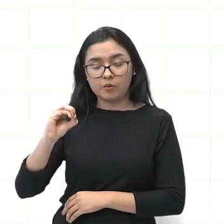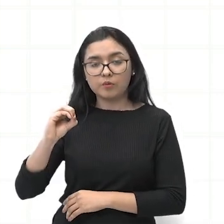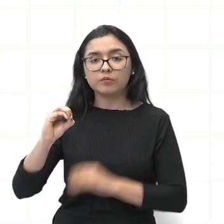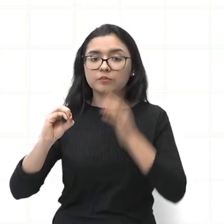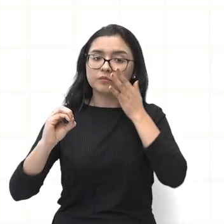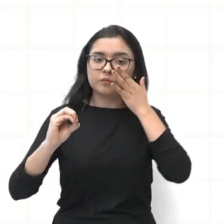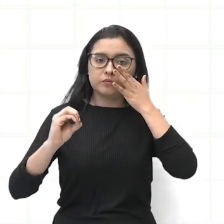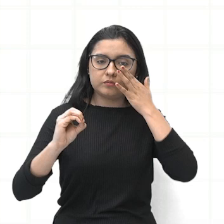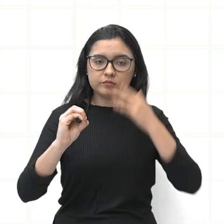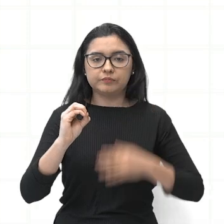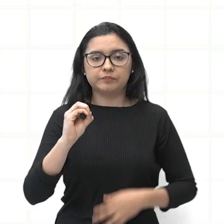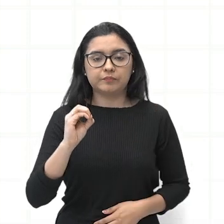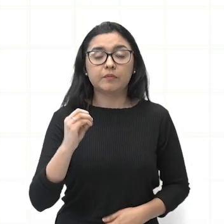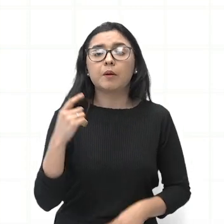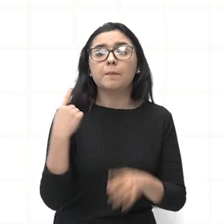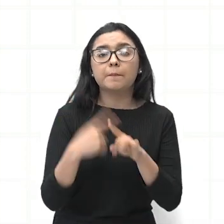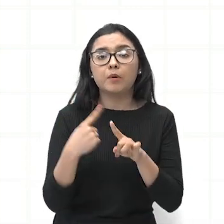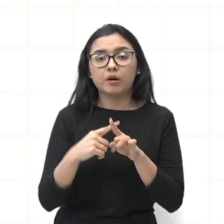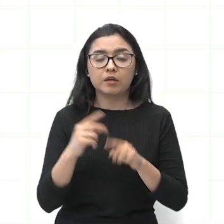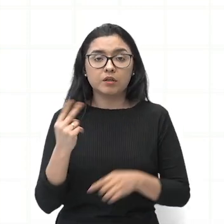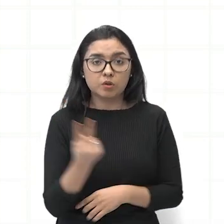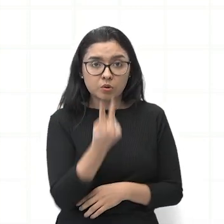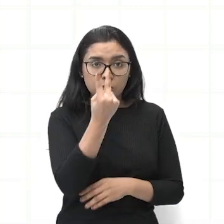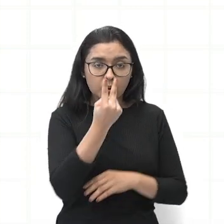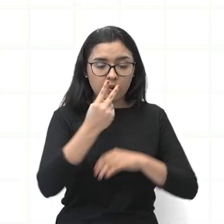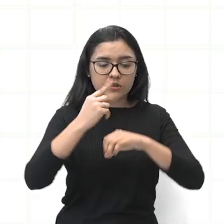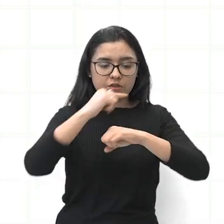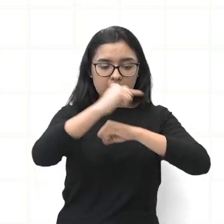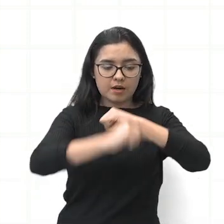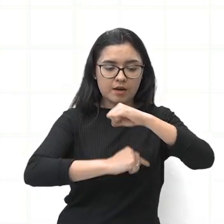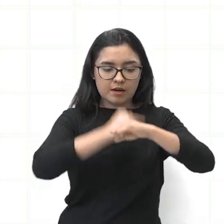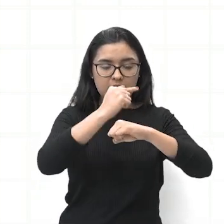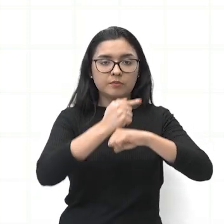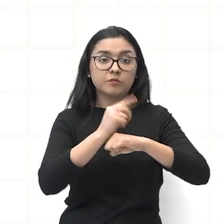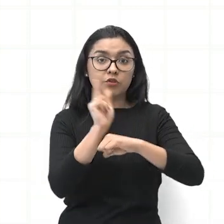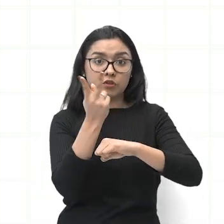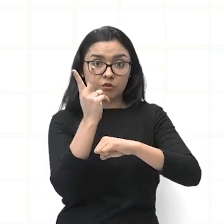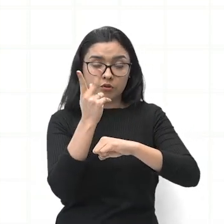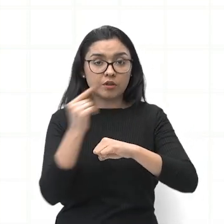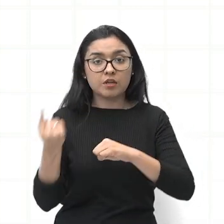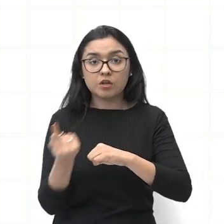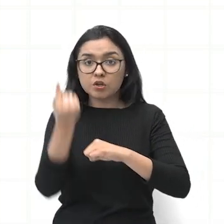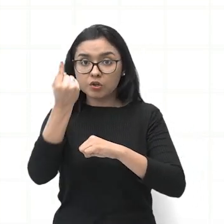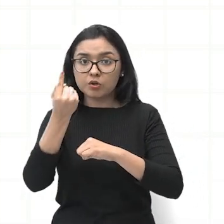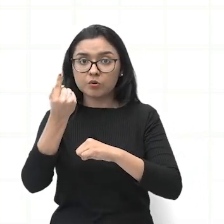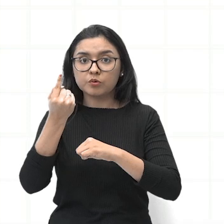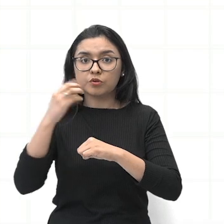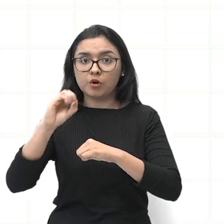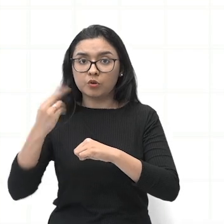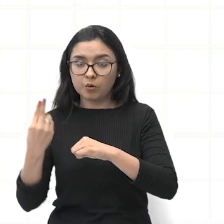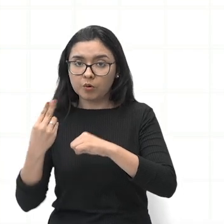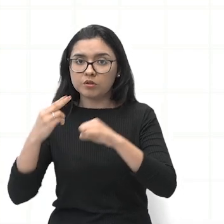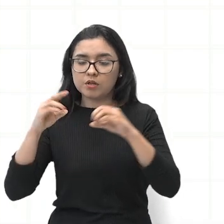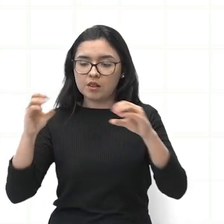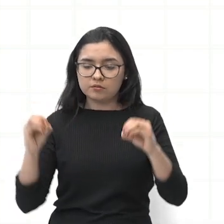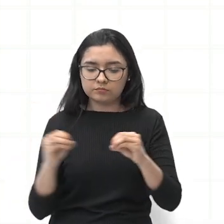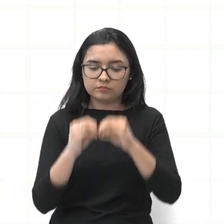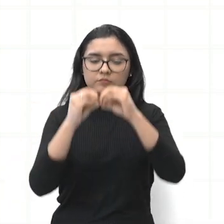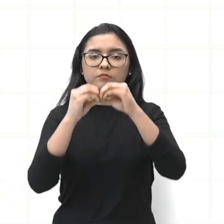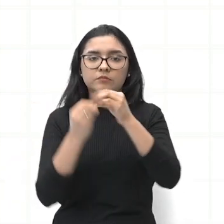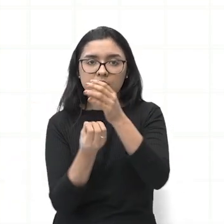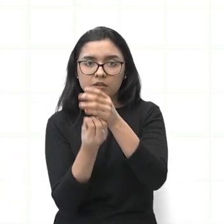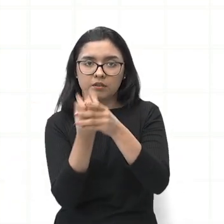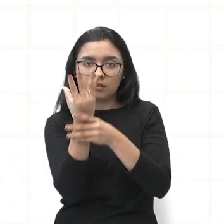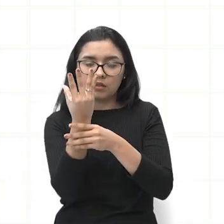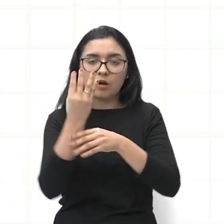H2O, certo? Porque eu vou ter 2 átomos de hidrogênio e 1 de oxigênio, formando